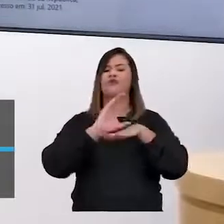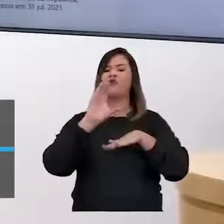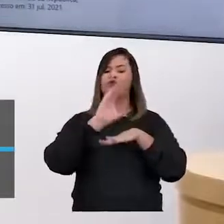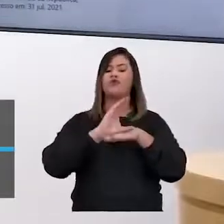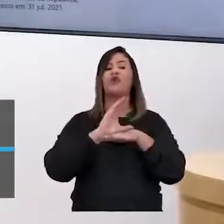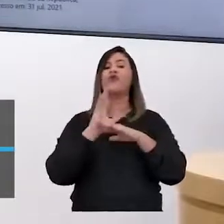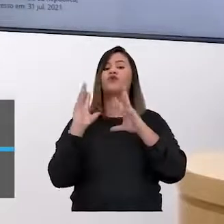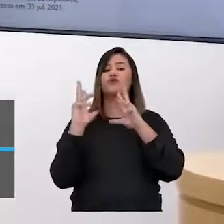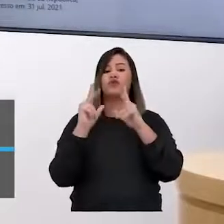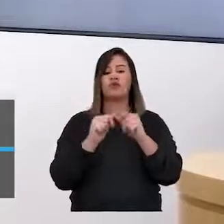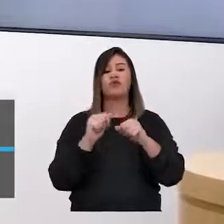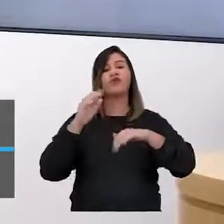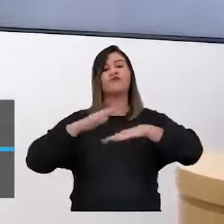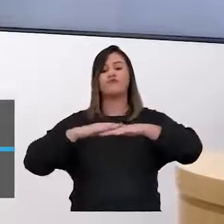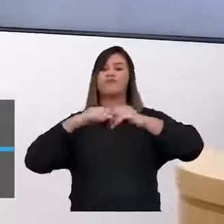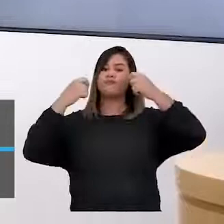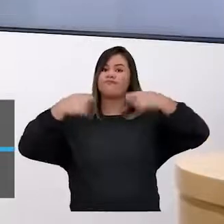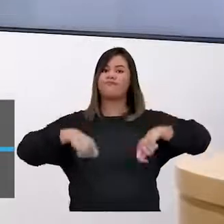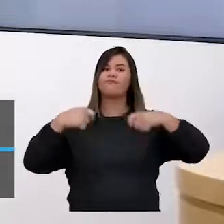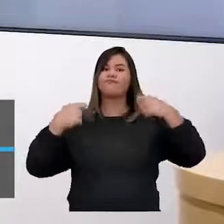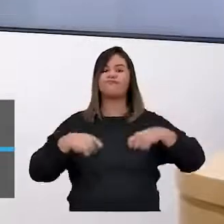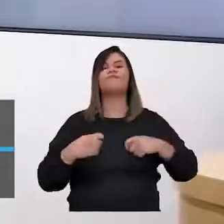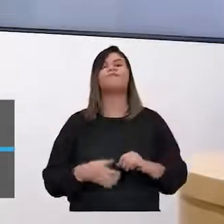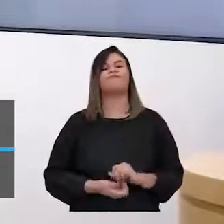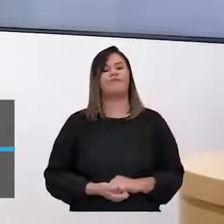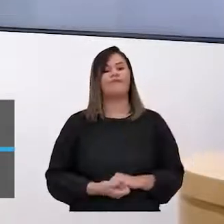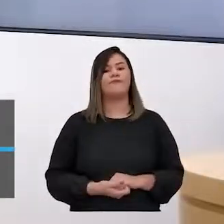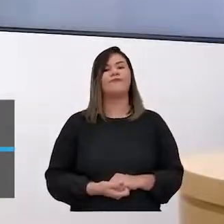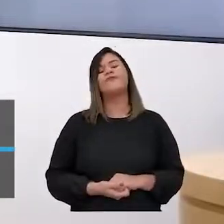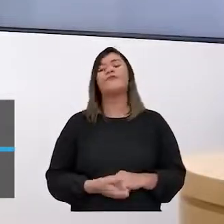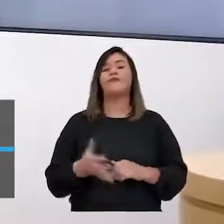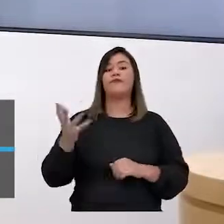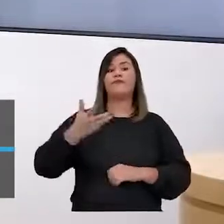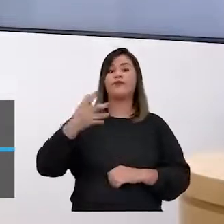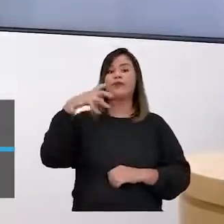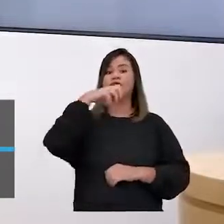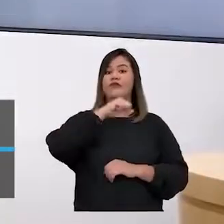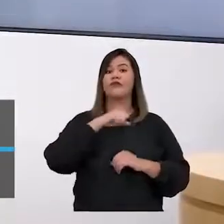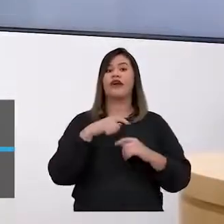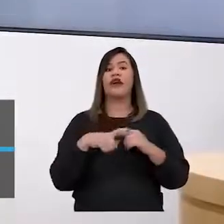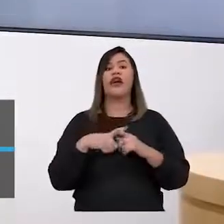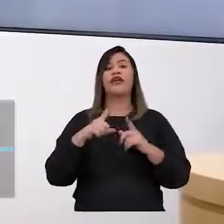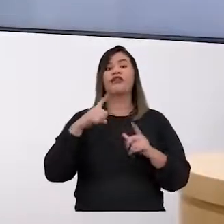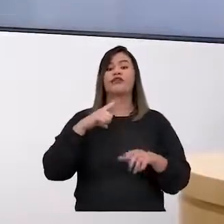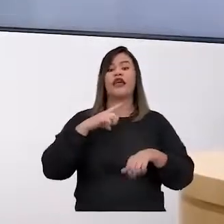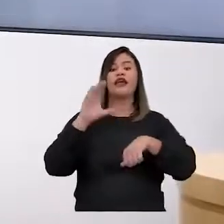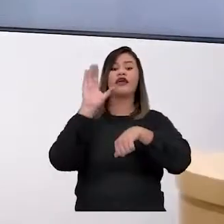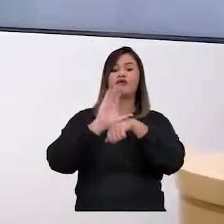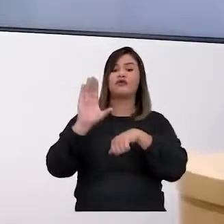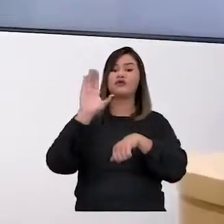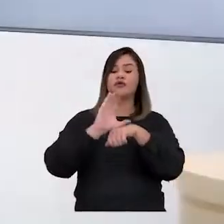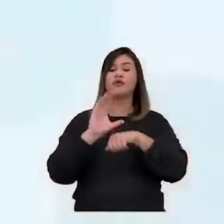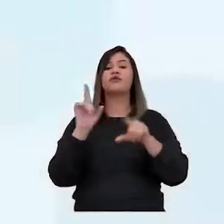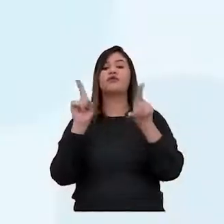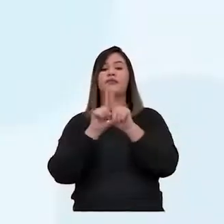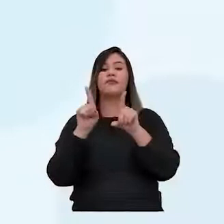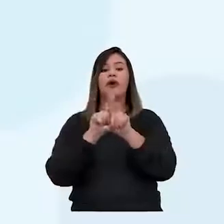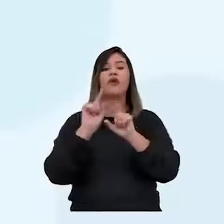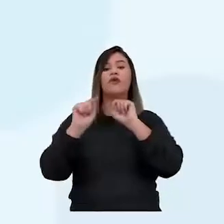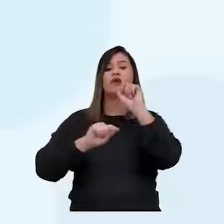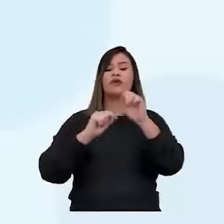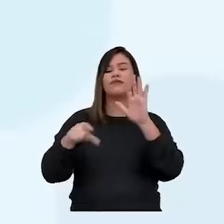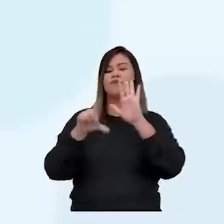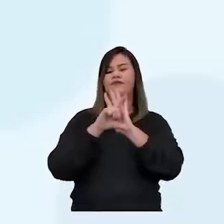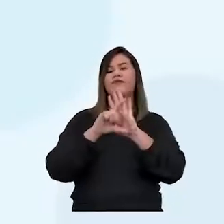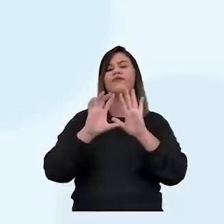todo cidadão brasileiro. Então, vamos lá. Eu falei aqui, ó, que a Constituição chama Constituição Cidadã, né? A nossa